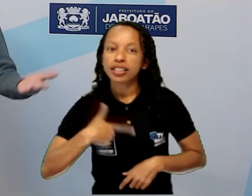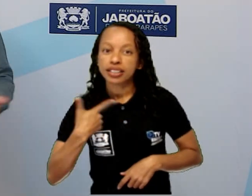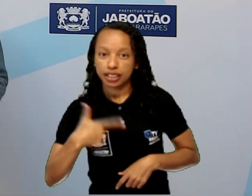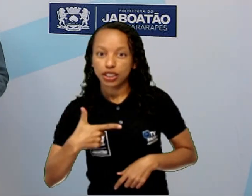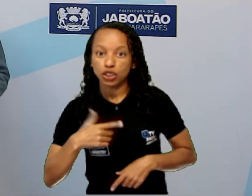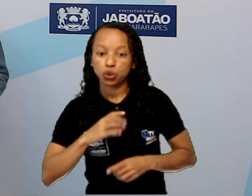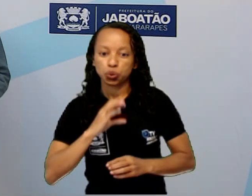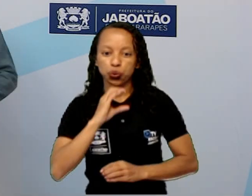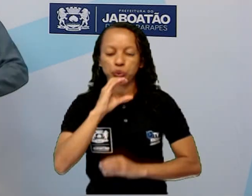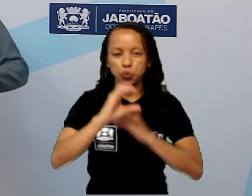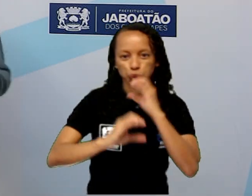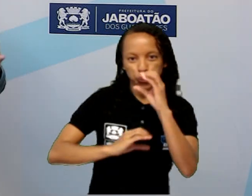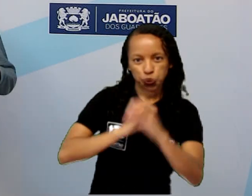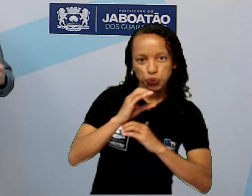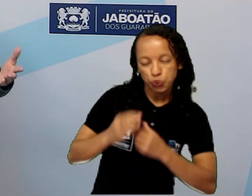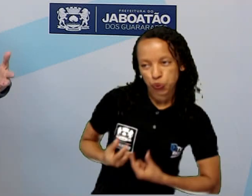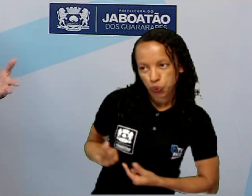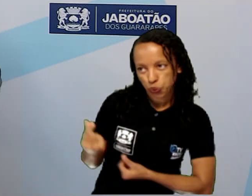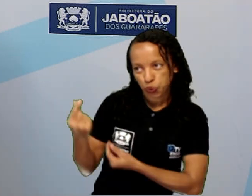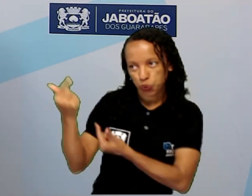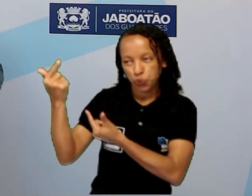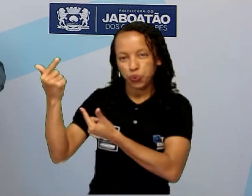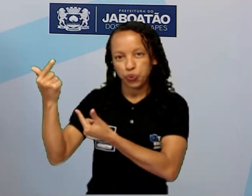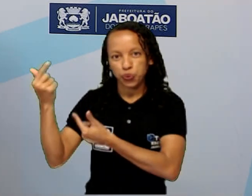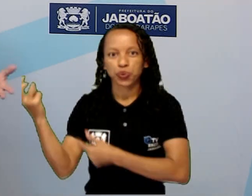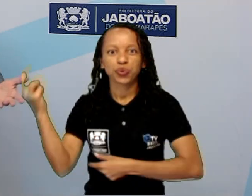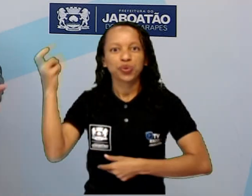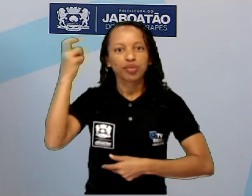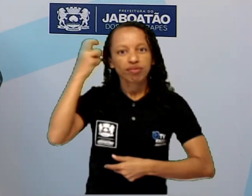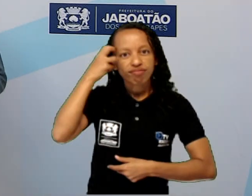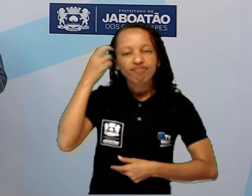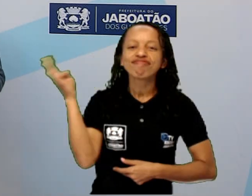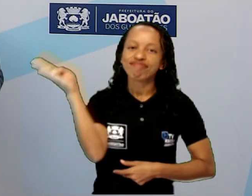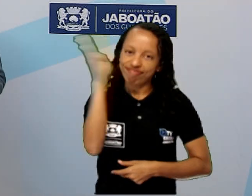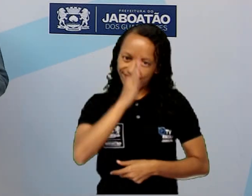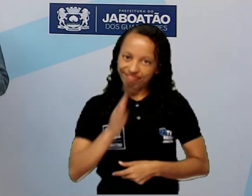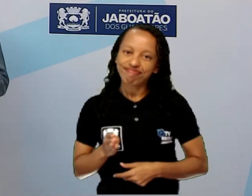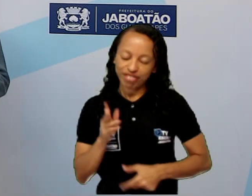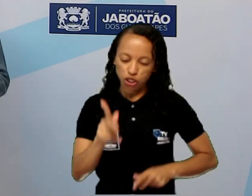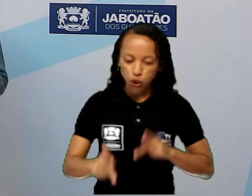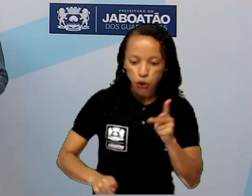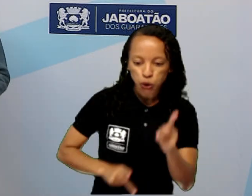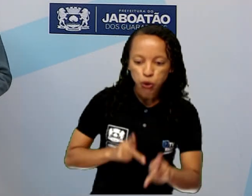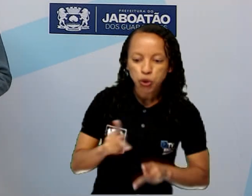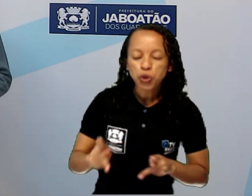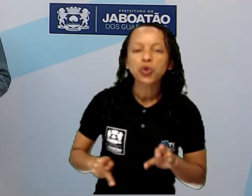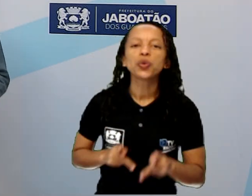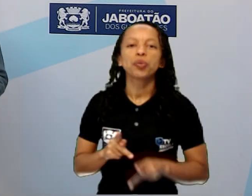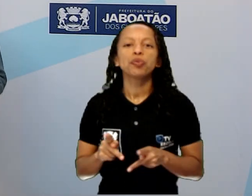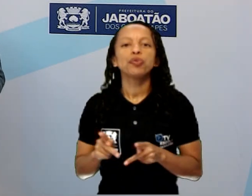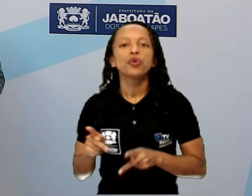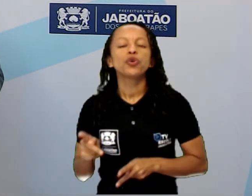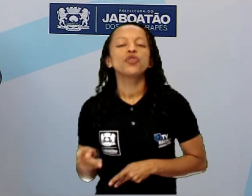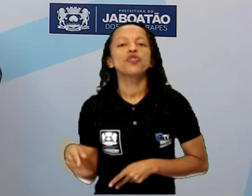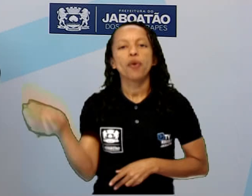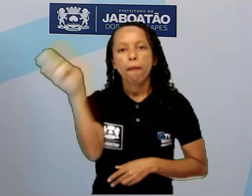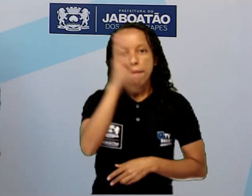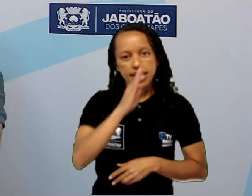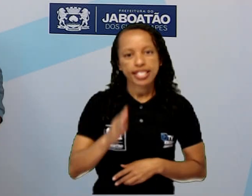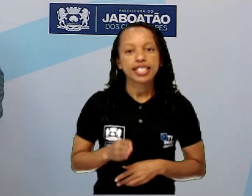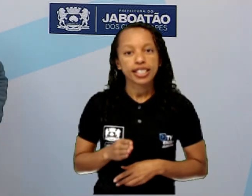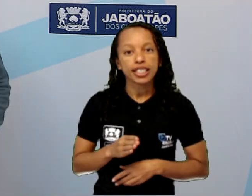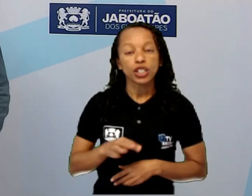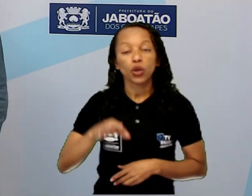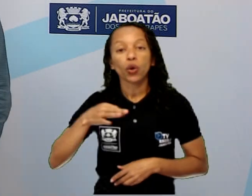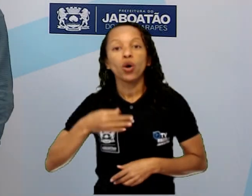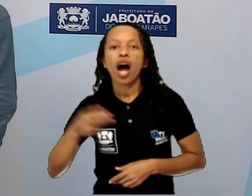de economia da cultura brasileira, né, do povo brasileiro, que foi a cultura a cafeicultura, a cultura